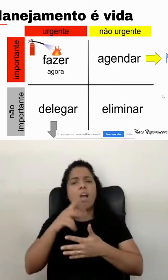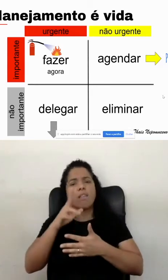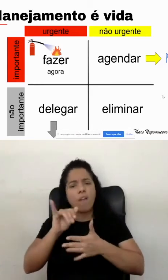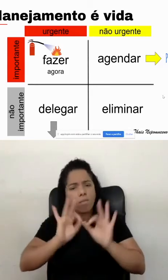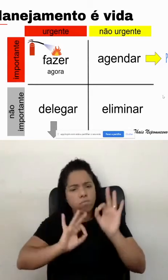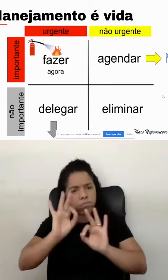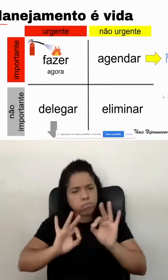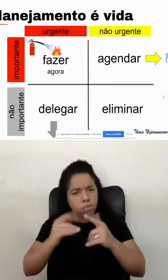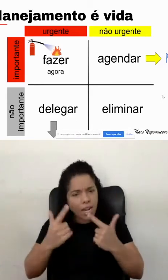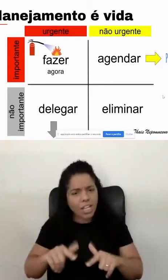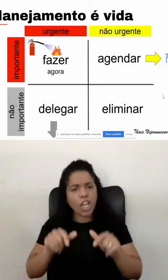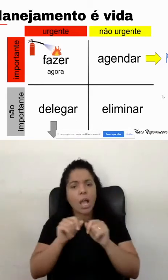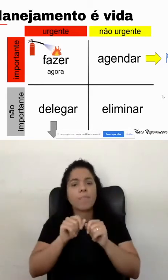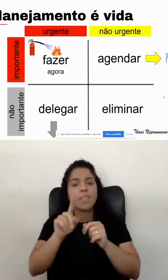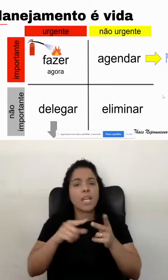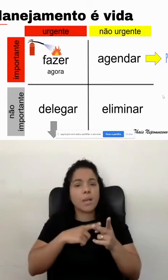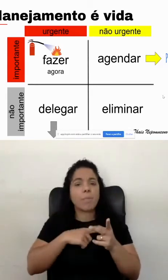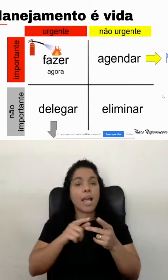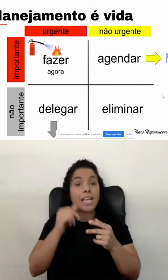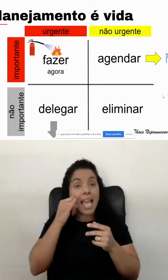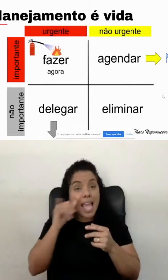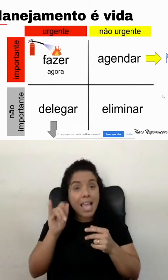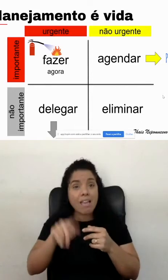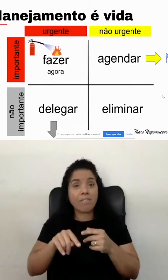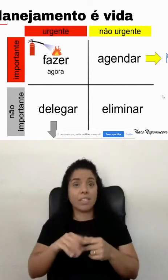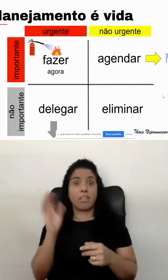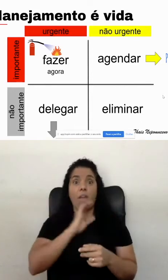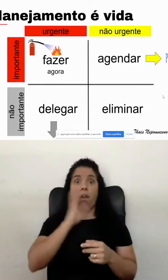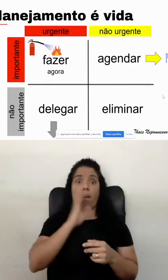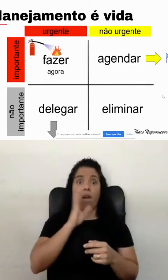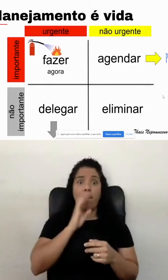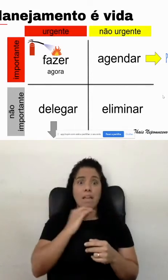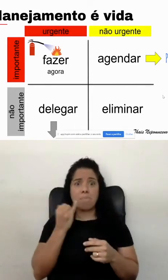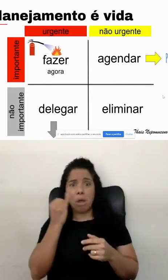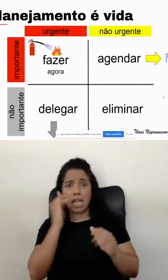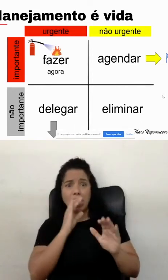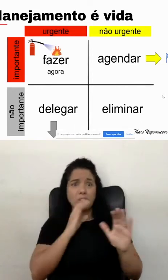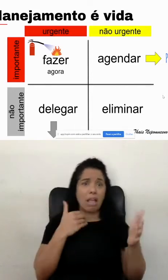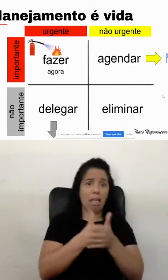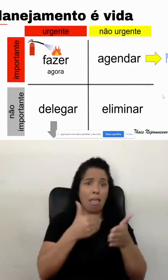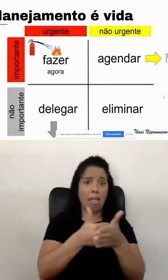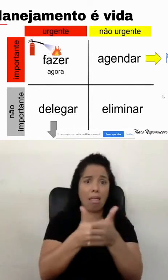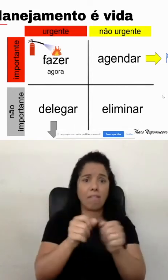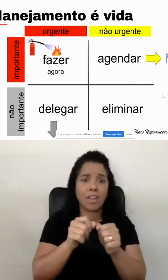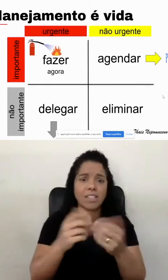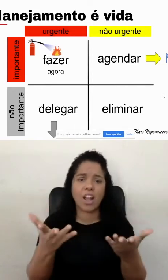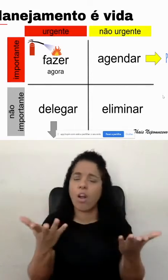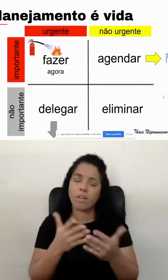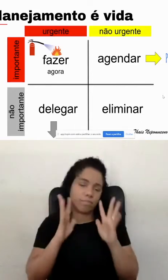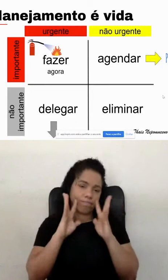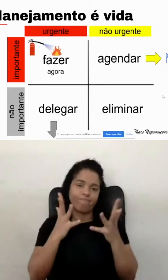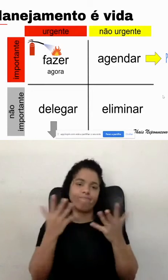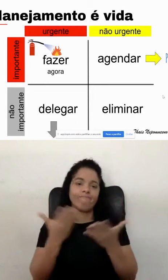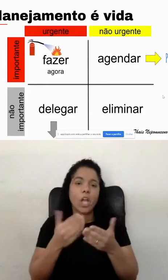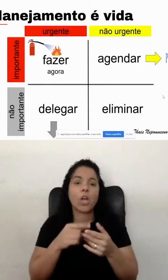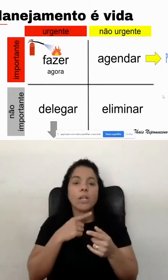um acompanhamento para que ele não se torne um incêndio, para que ele não fique urgente. Porque o incêndio eu tenho que resolver na hora, eu tenho que apagar na hora, eu